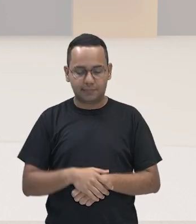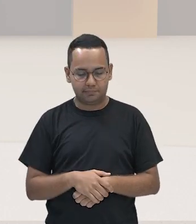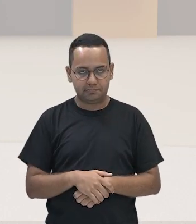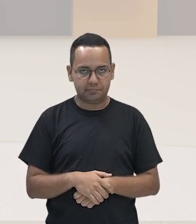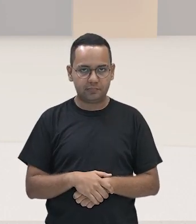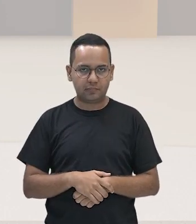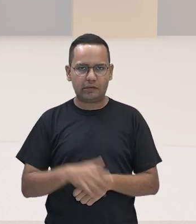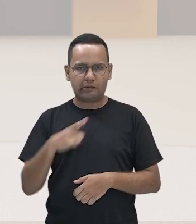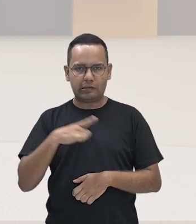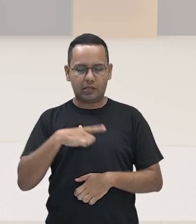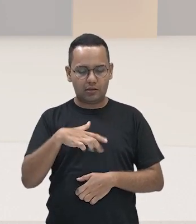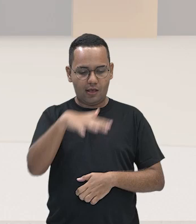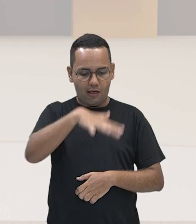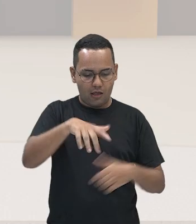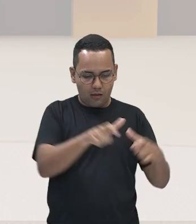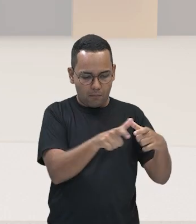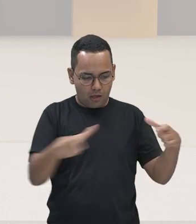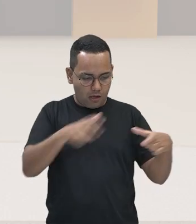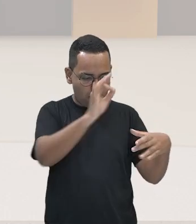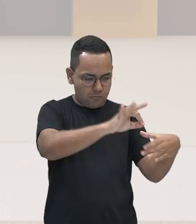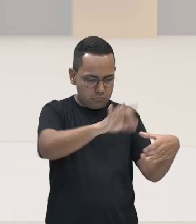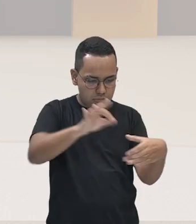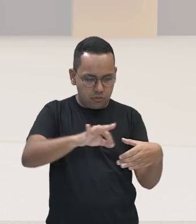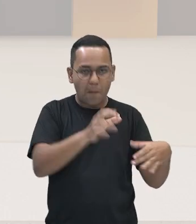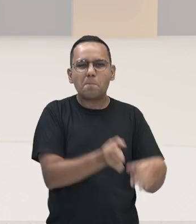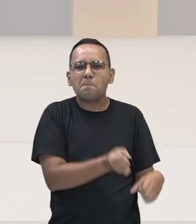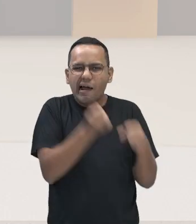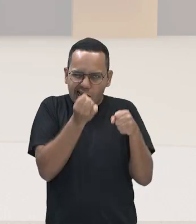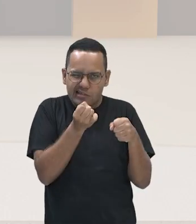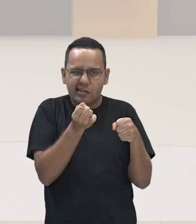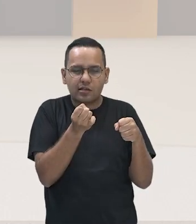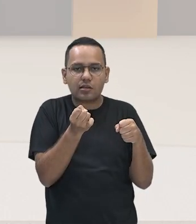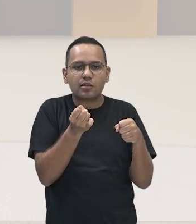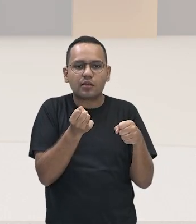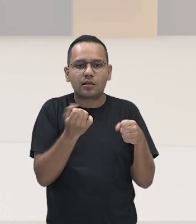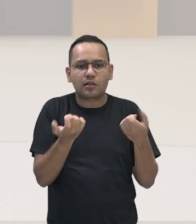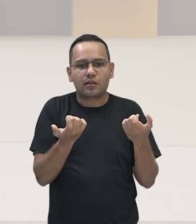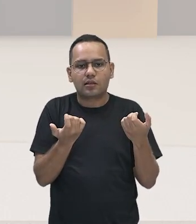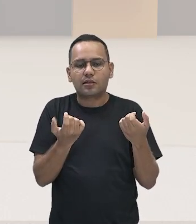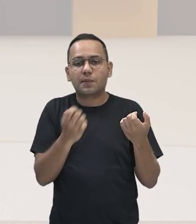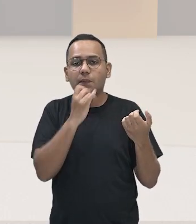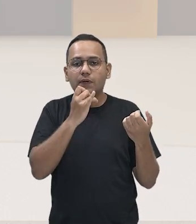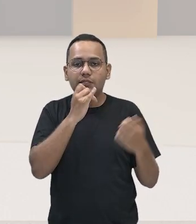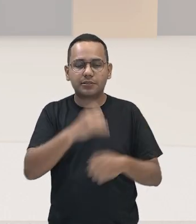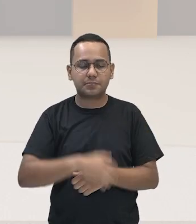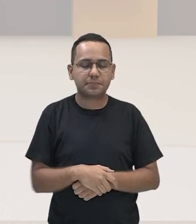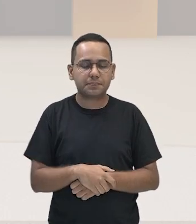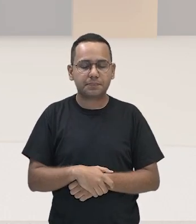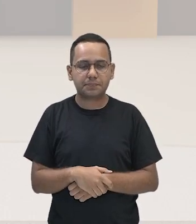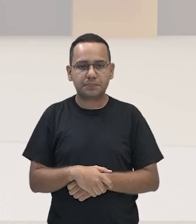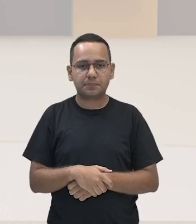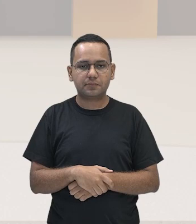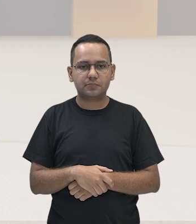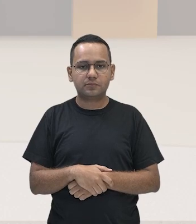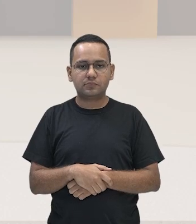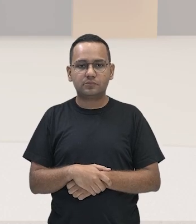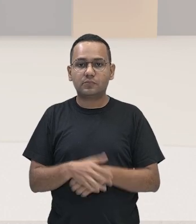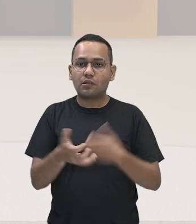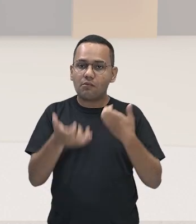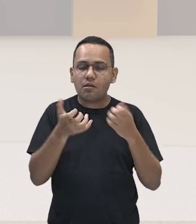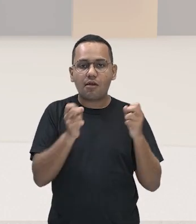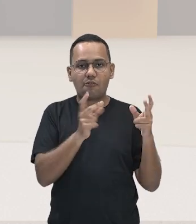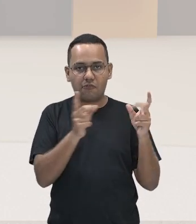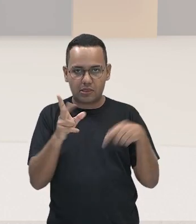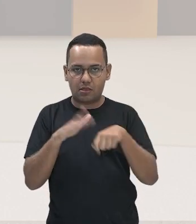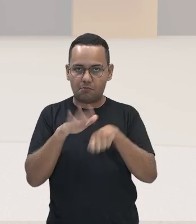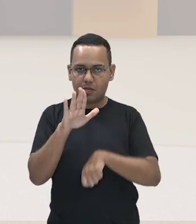veículo maior, uma caminhonete maior para entregar mais o seu produto, né? Mais macaxeira, distribuir mais macaxeira aí para o comércio. Então,